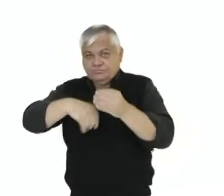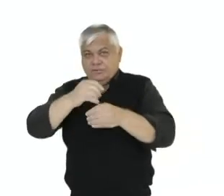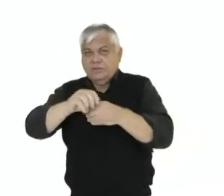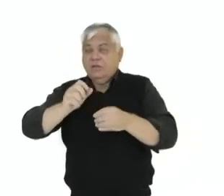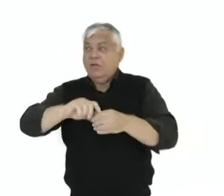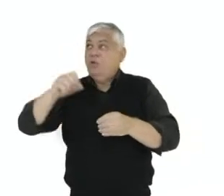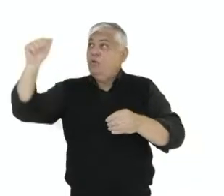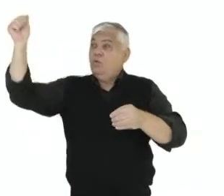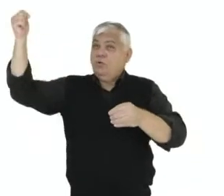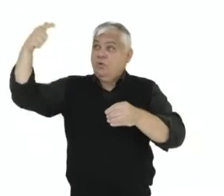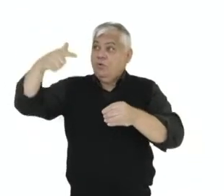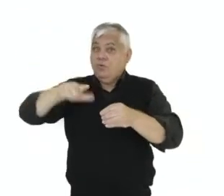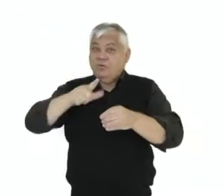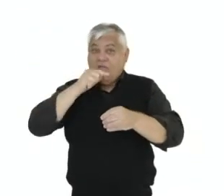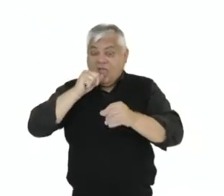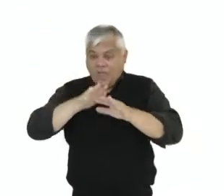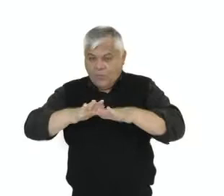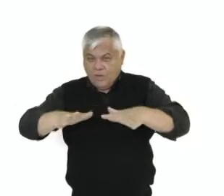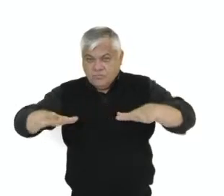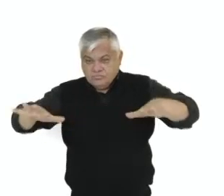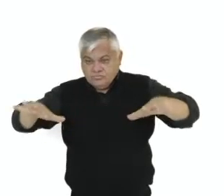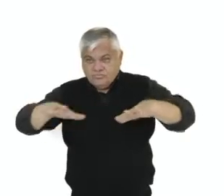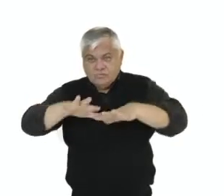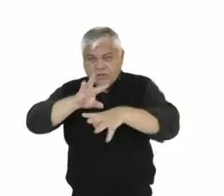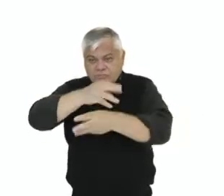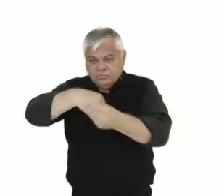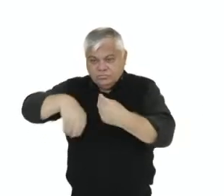atmosfera forma um conjunto indispensável de